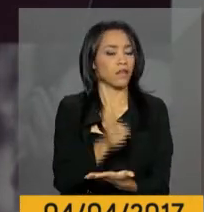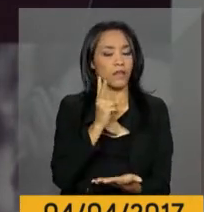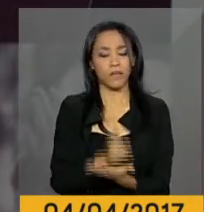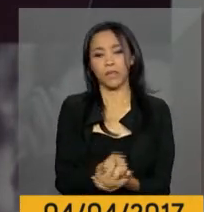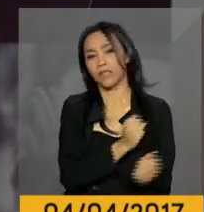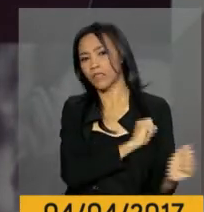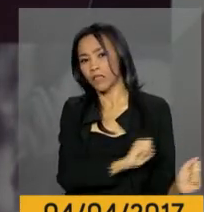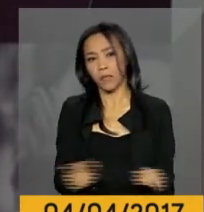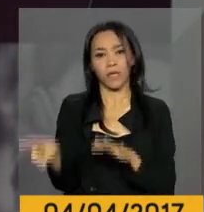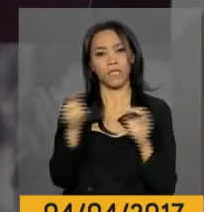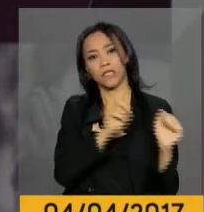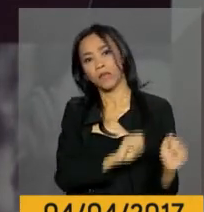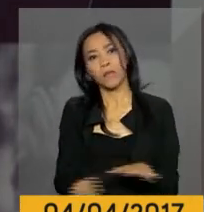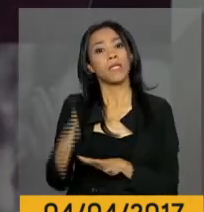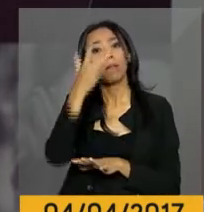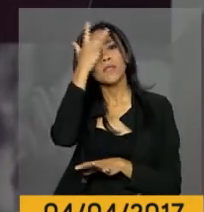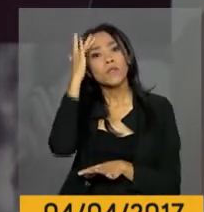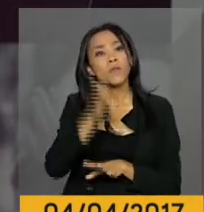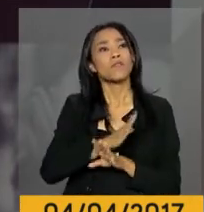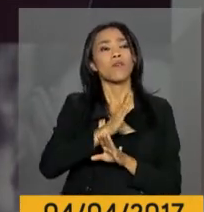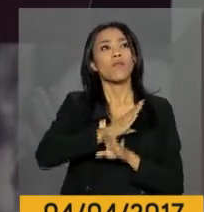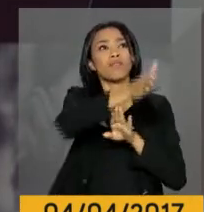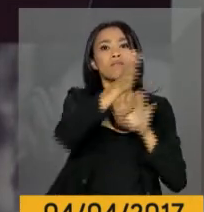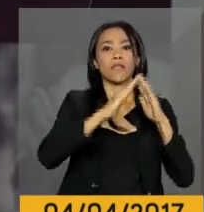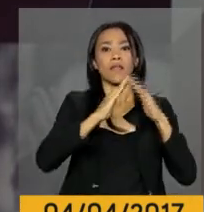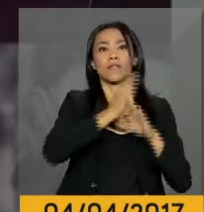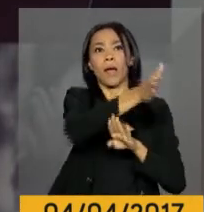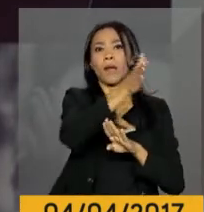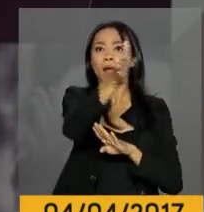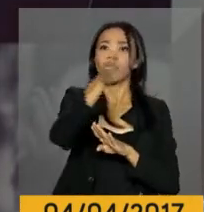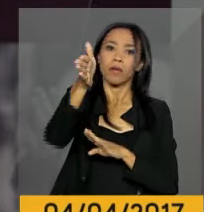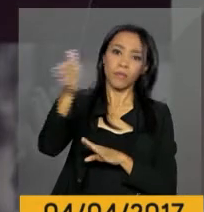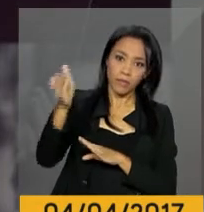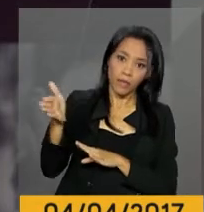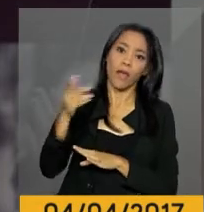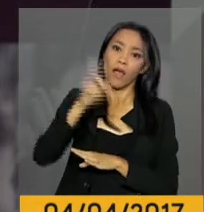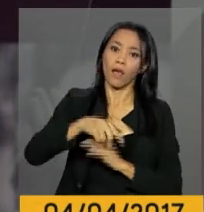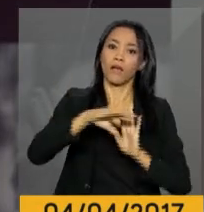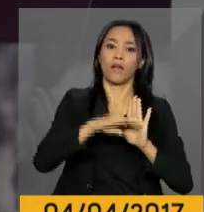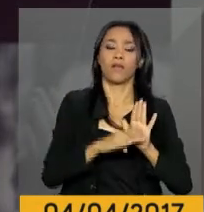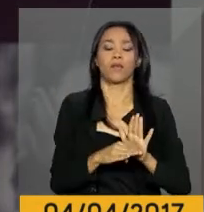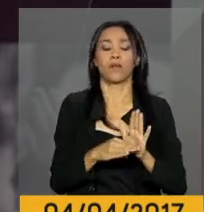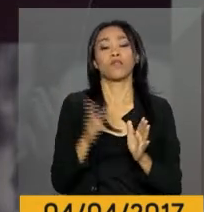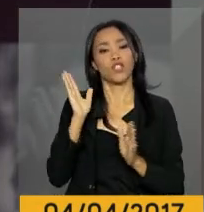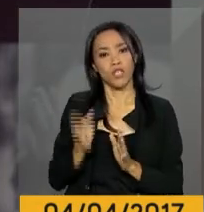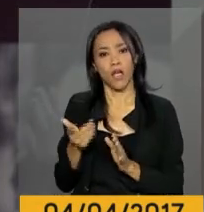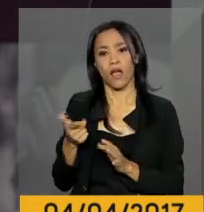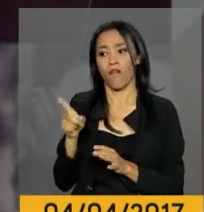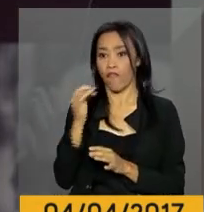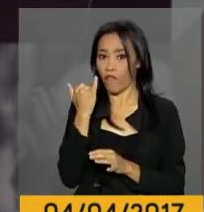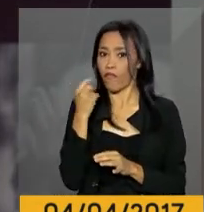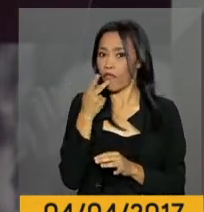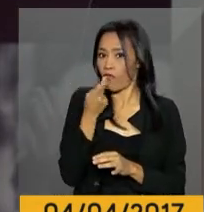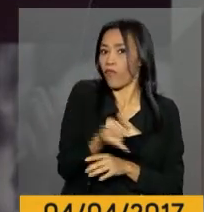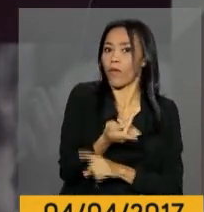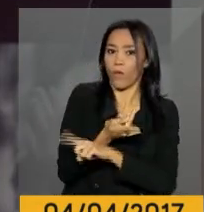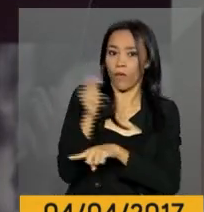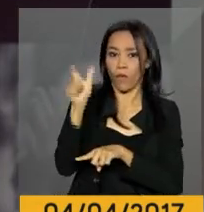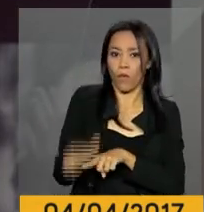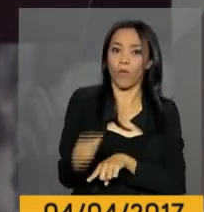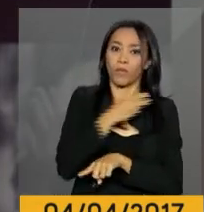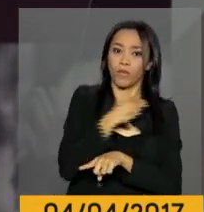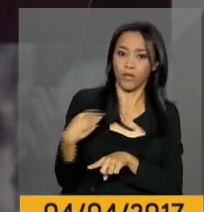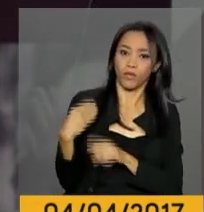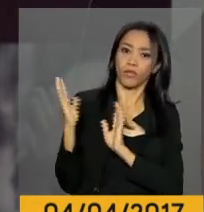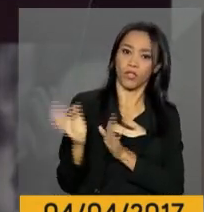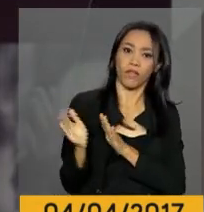semanalmente por visitadores, como já programou, aliás, o ministro Osmar Terra. A